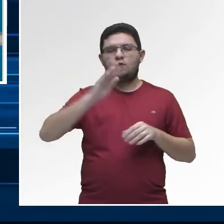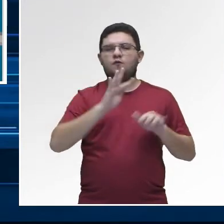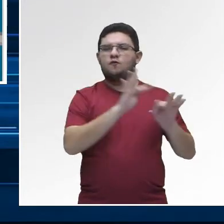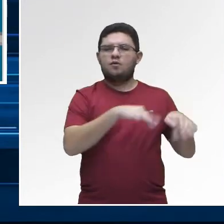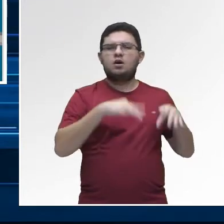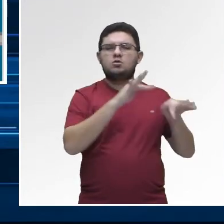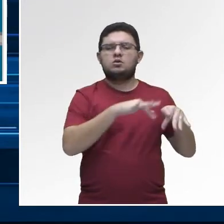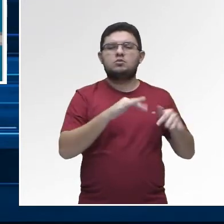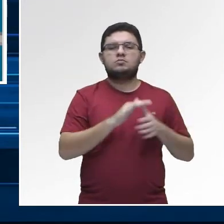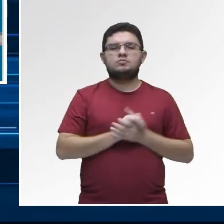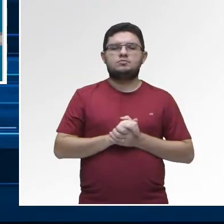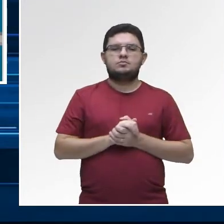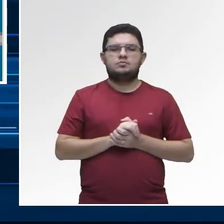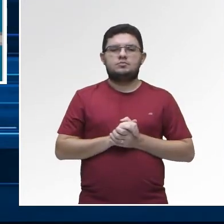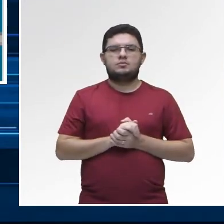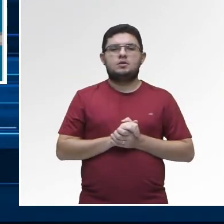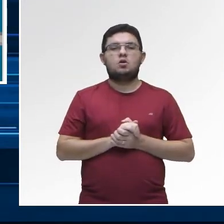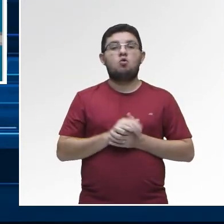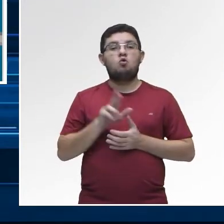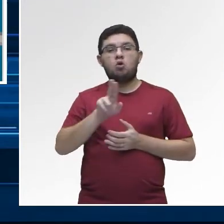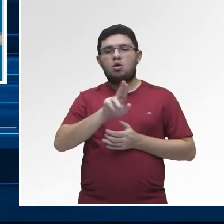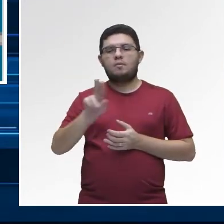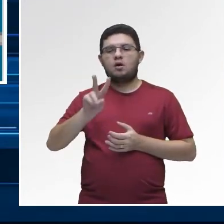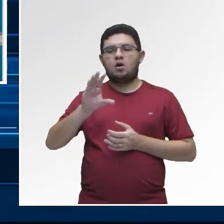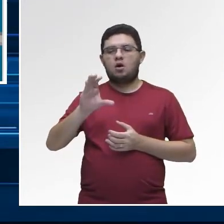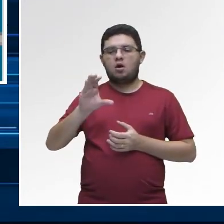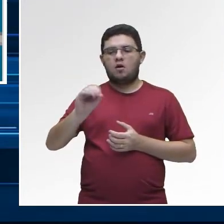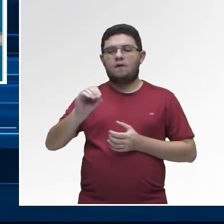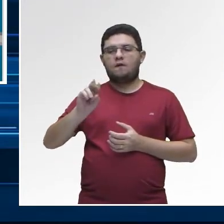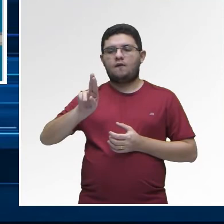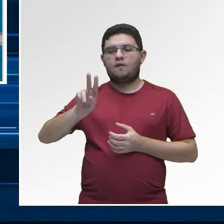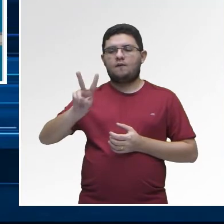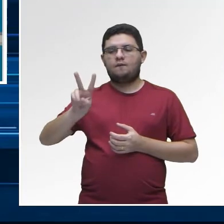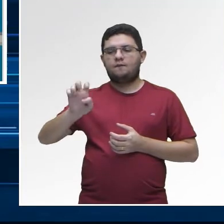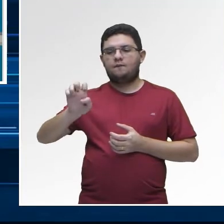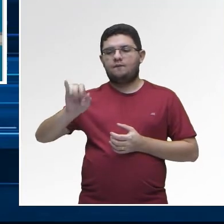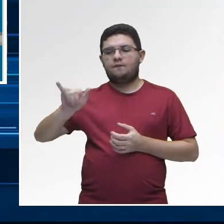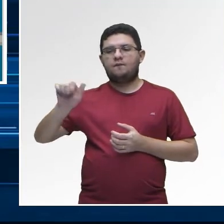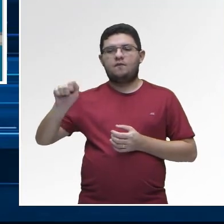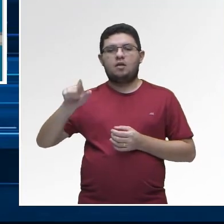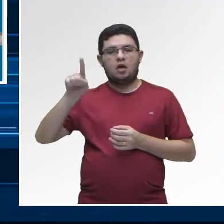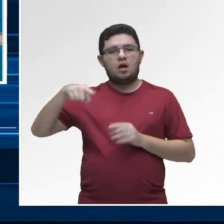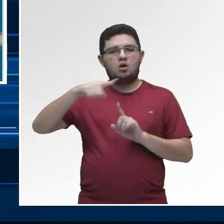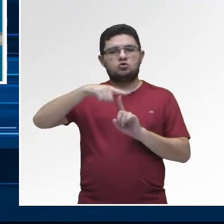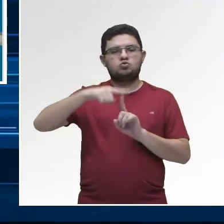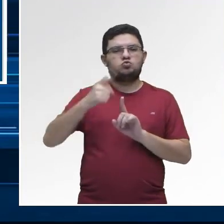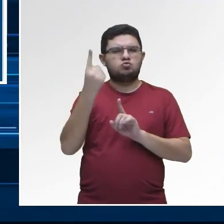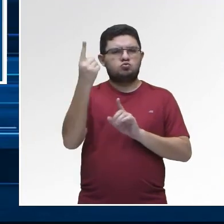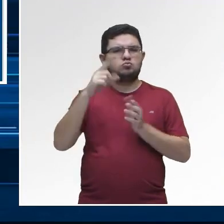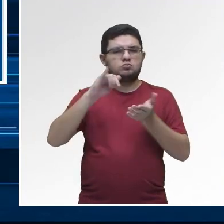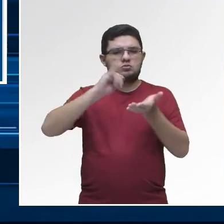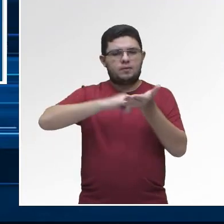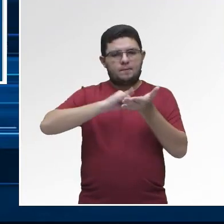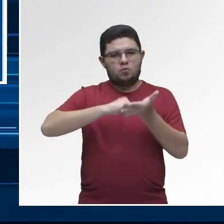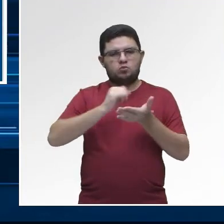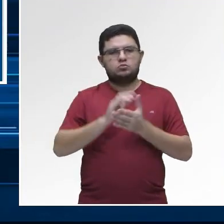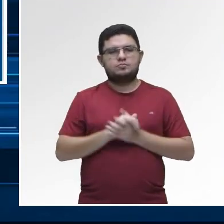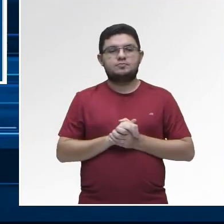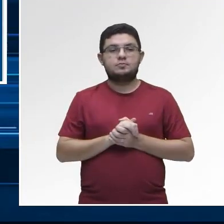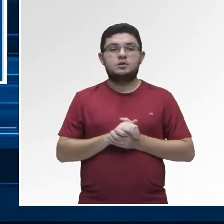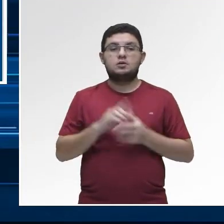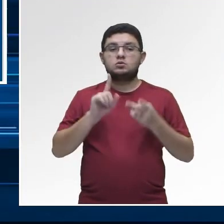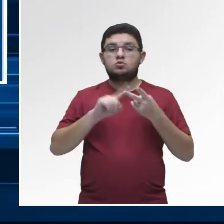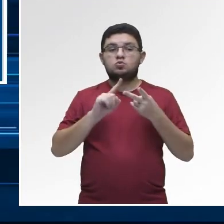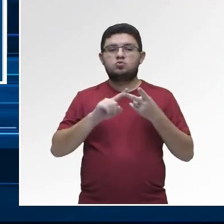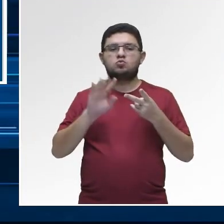chamada de corvéia. Guarde aí essa palavra, esse era um tipo de imposto. O segundo imposto era a